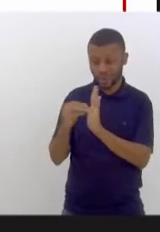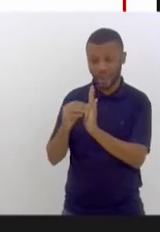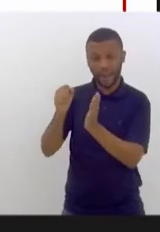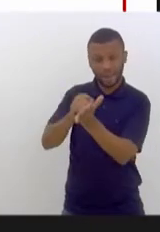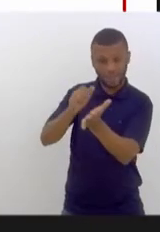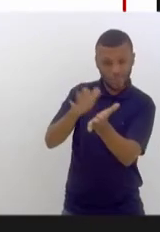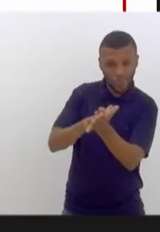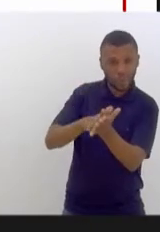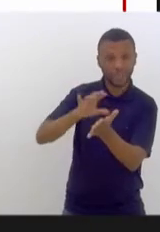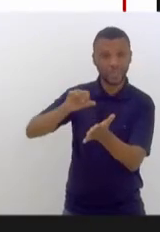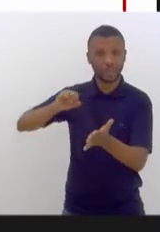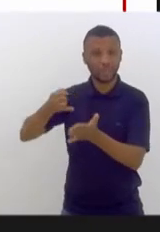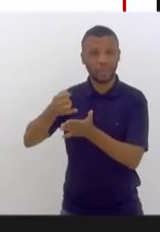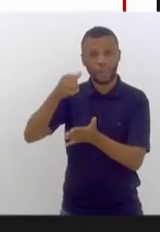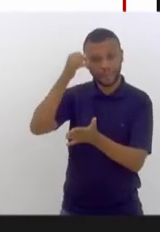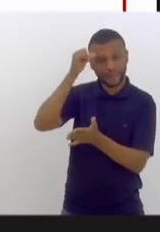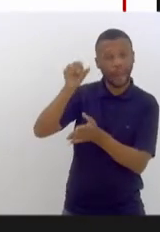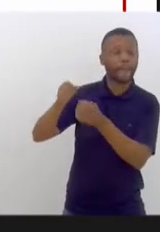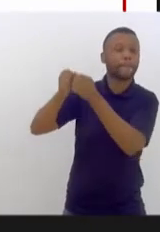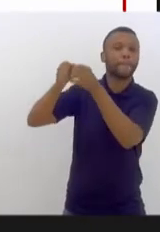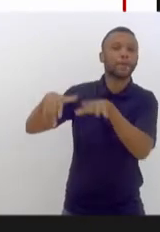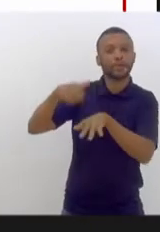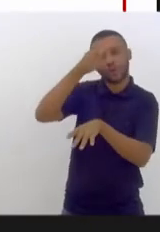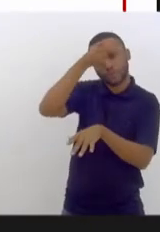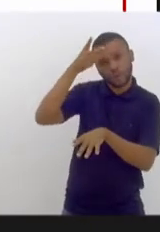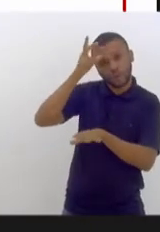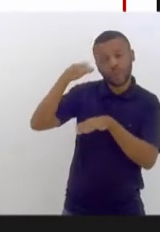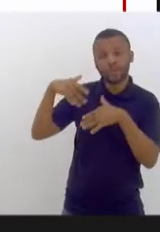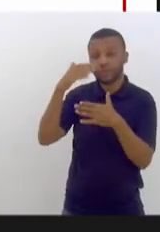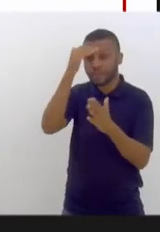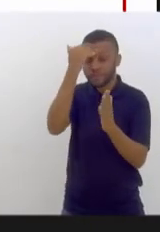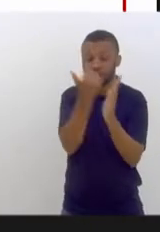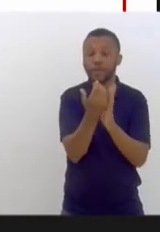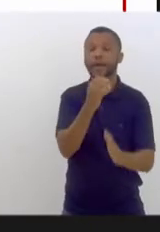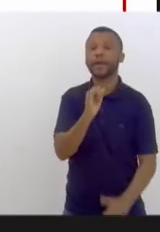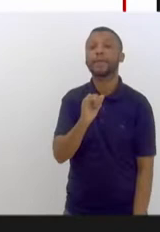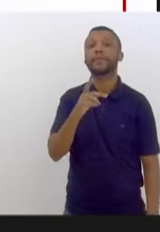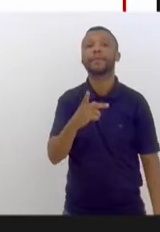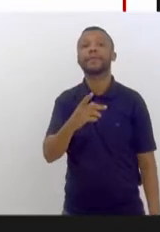demais municípios, então os valores foram apenas corrigidos pelo IPCA.